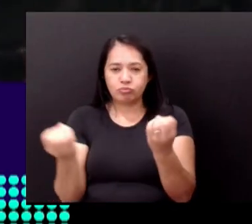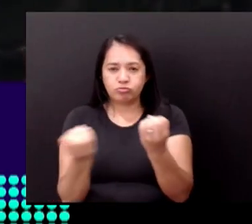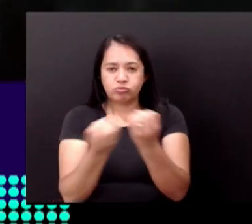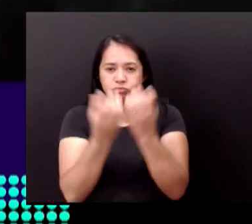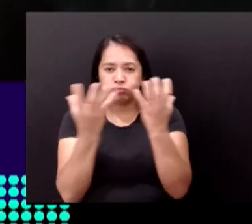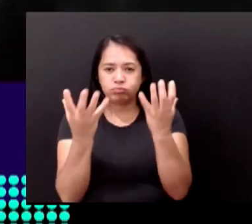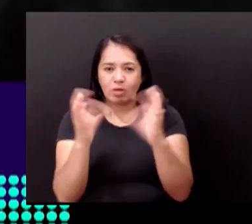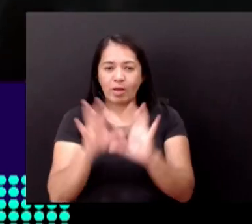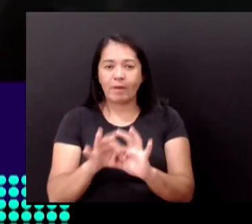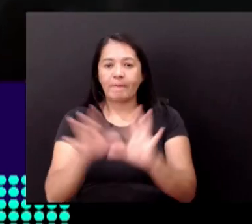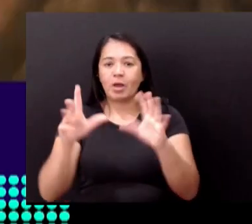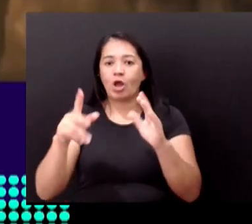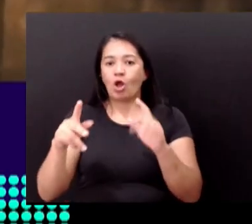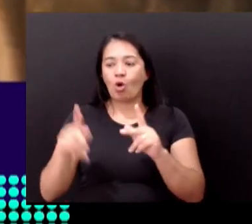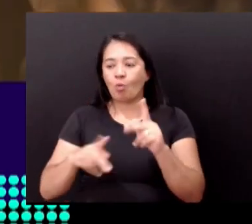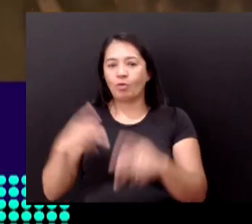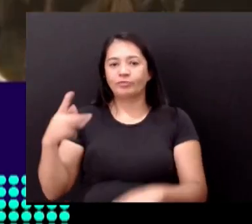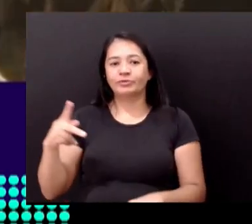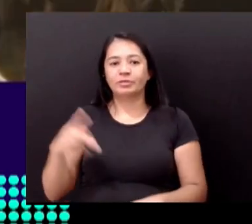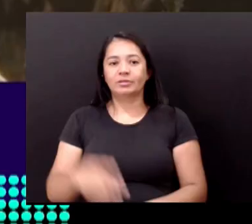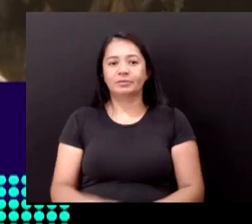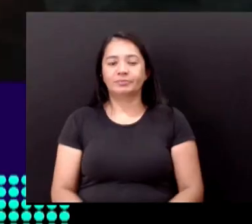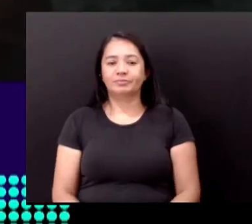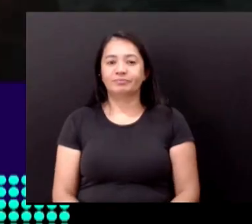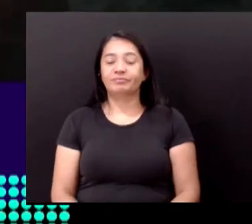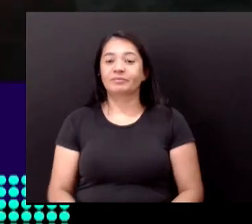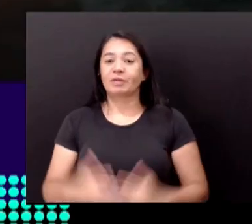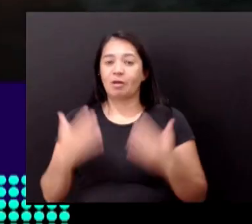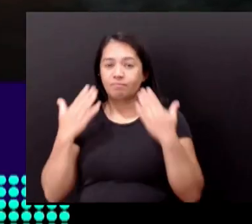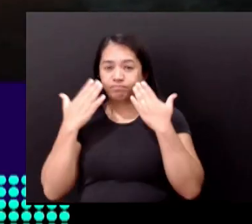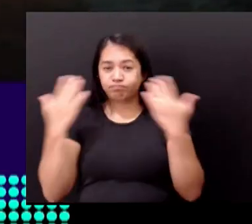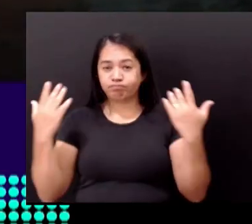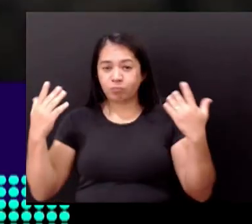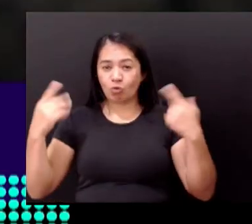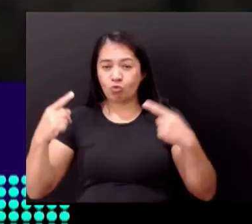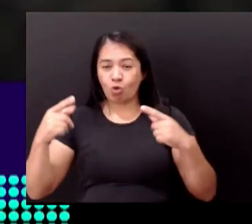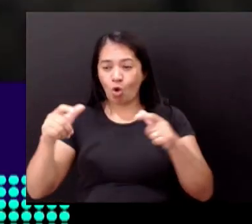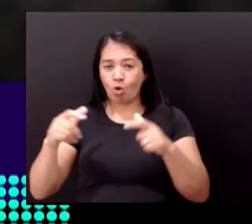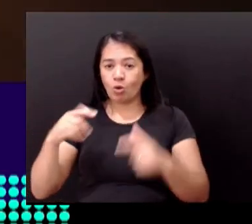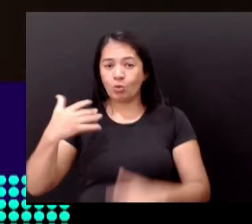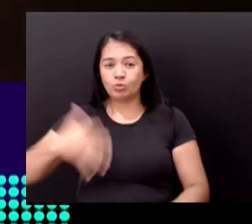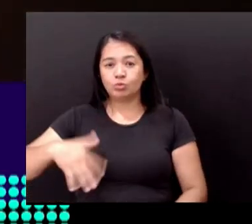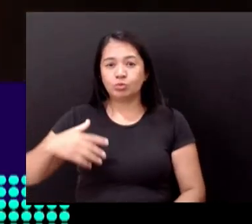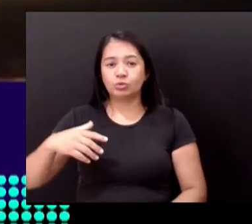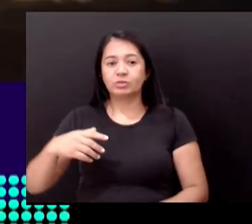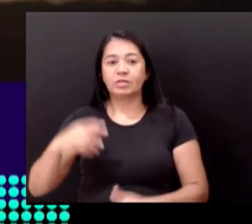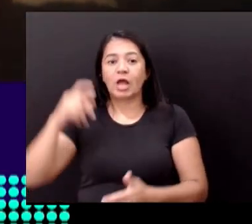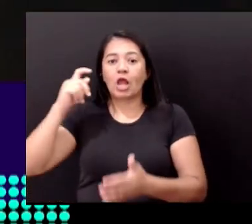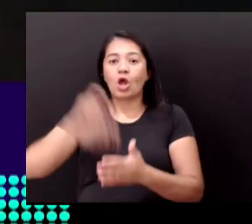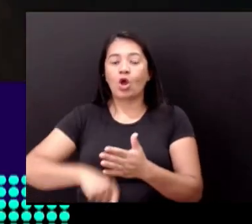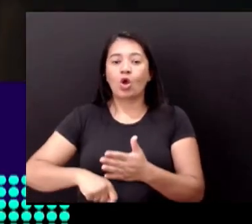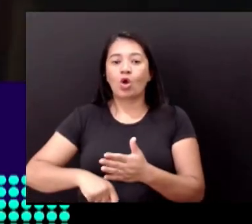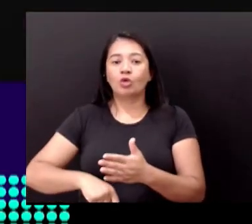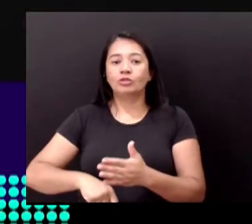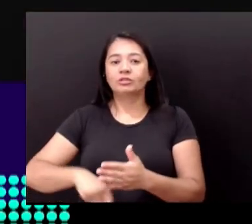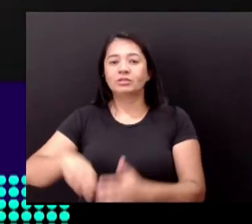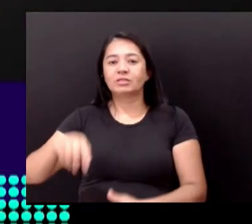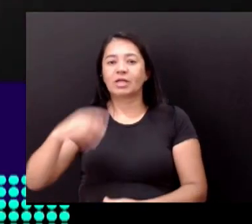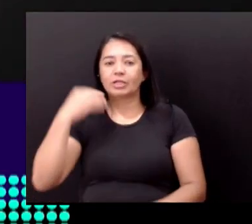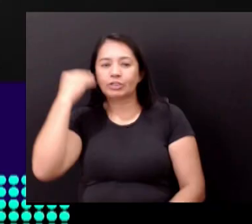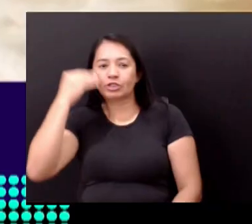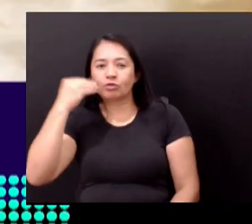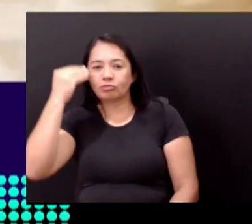da tirania. Para enfrentar os horrores do local, ela contrata Boyce, um experiente caçador versado